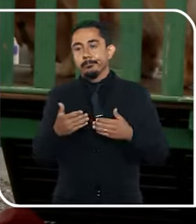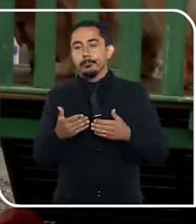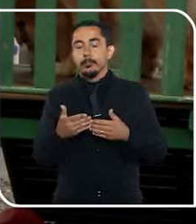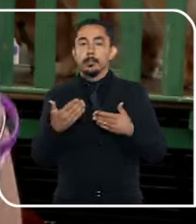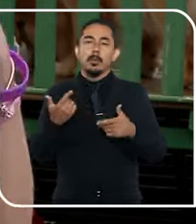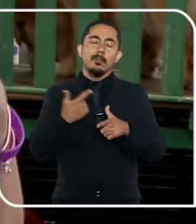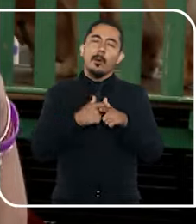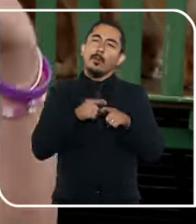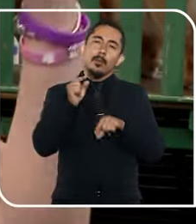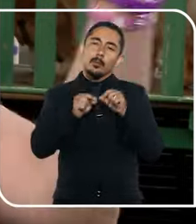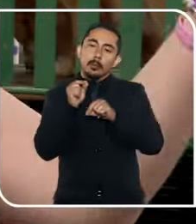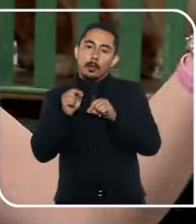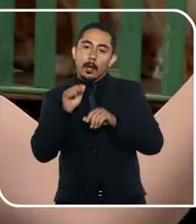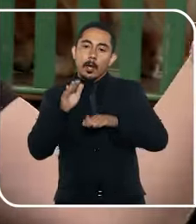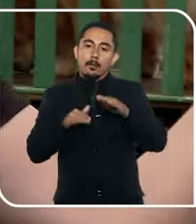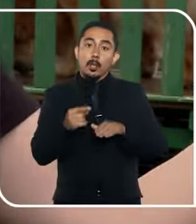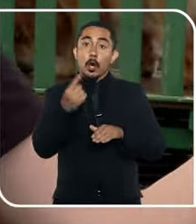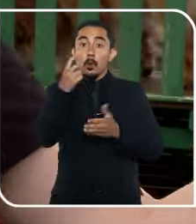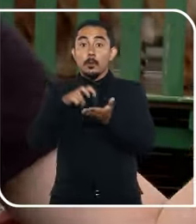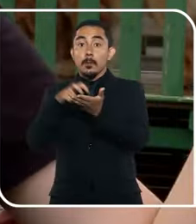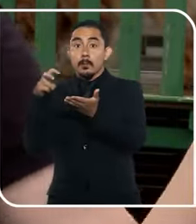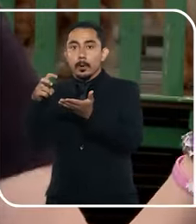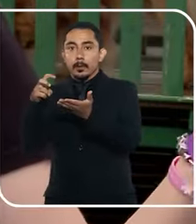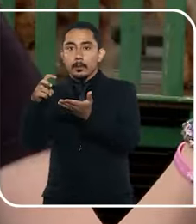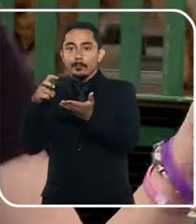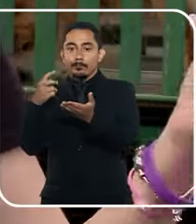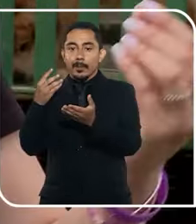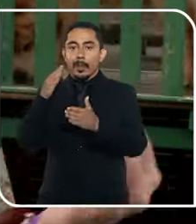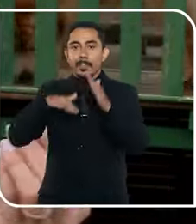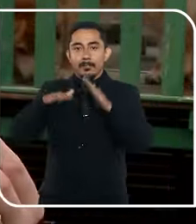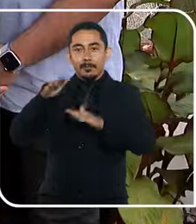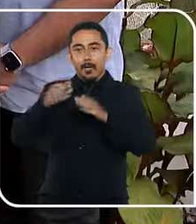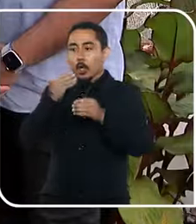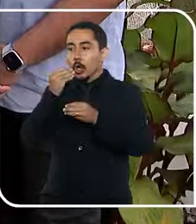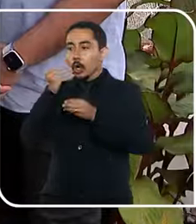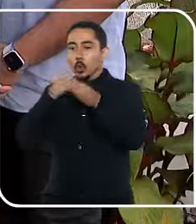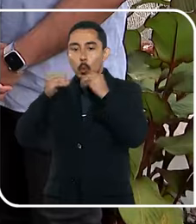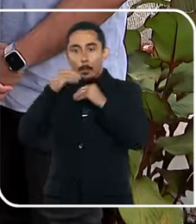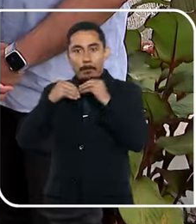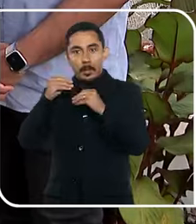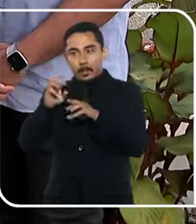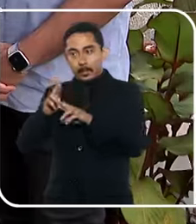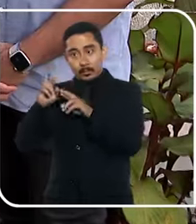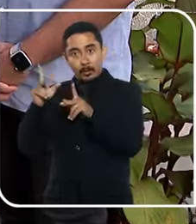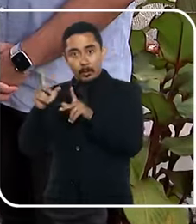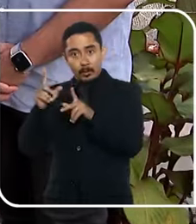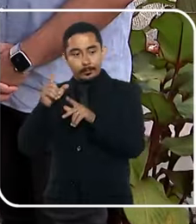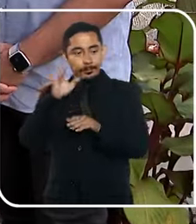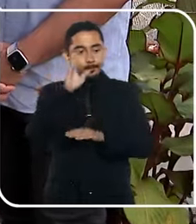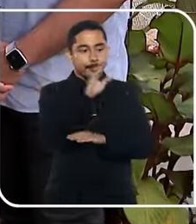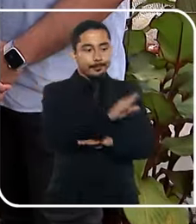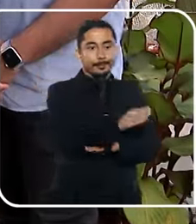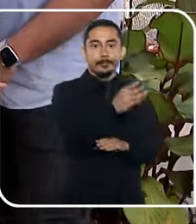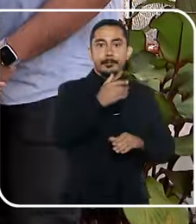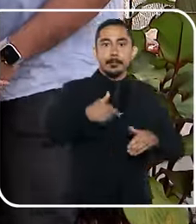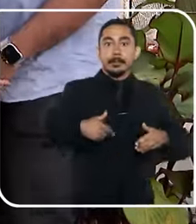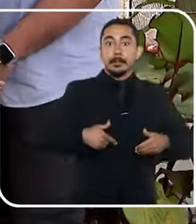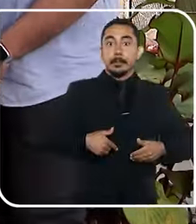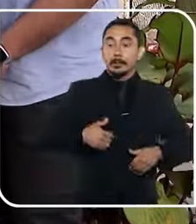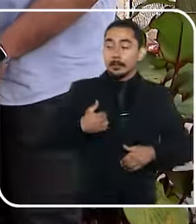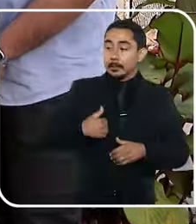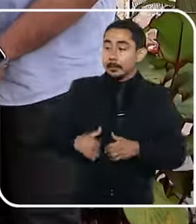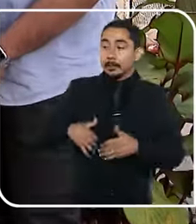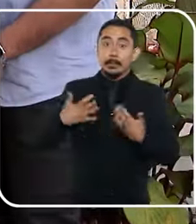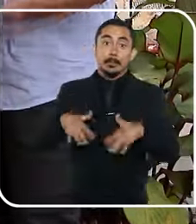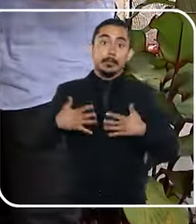problema é quando um de manhã dá uma comida diferente e de tarde o cão tem dor de barriga. Isso, e aí...